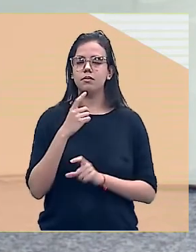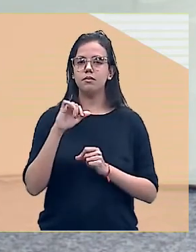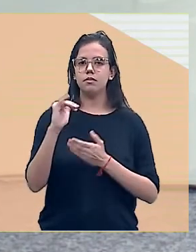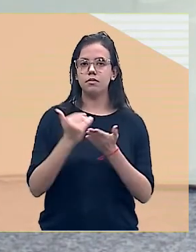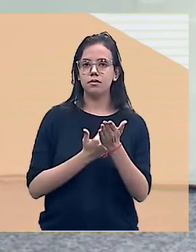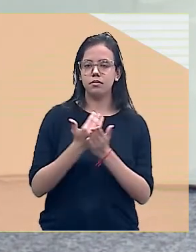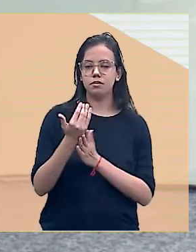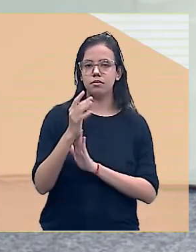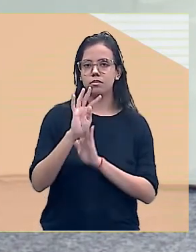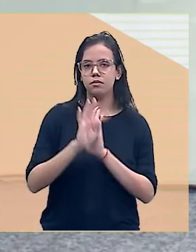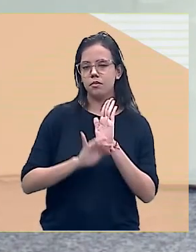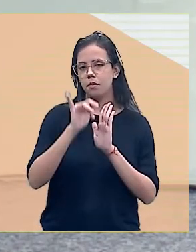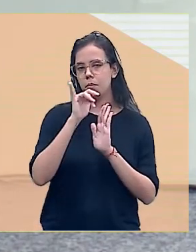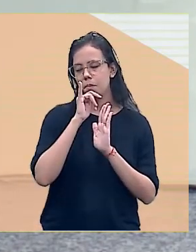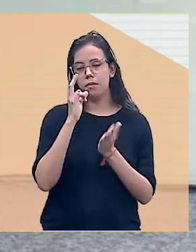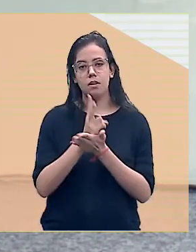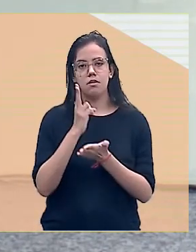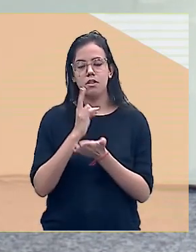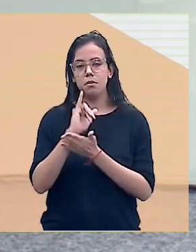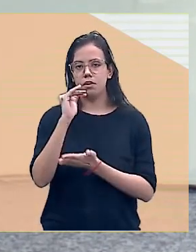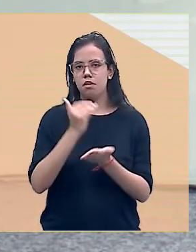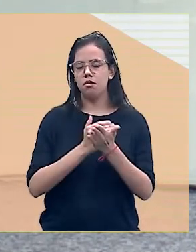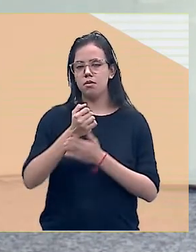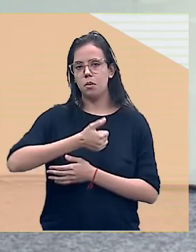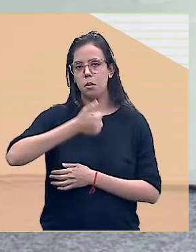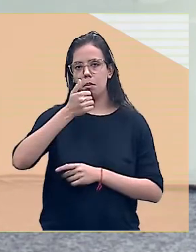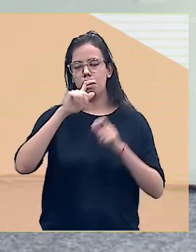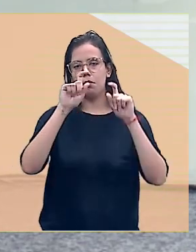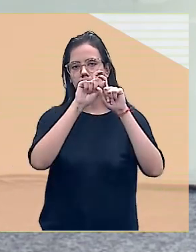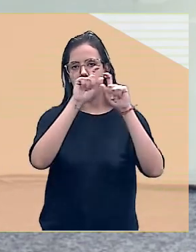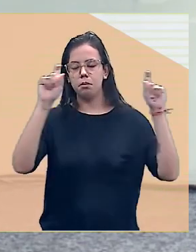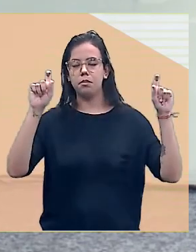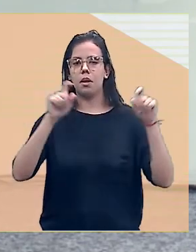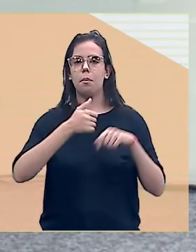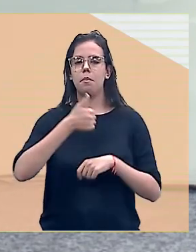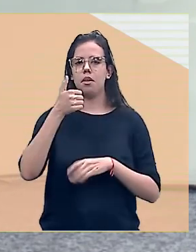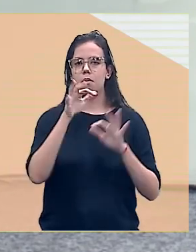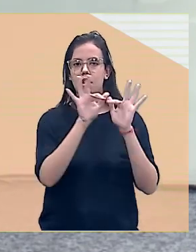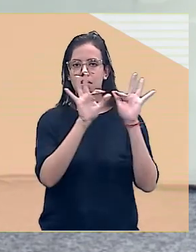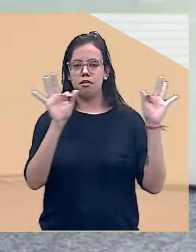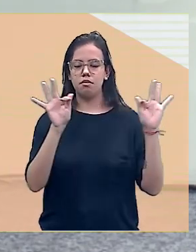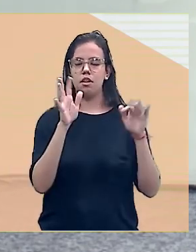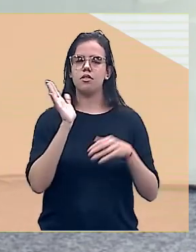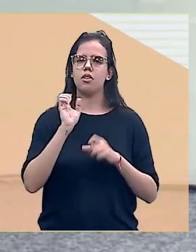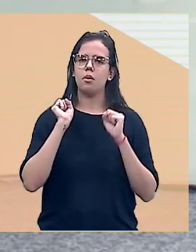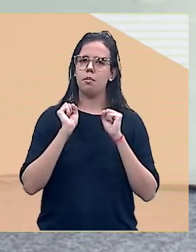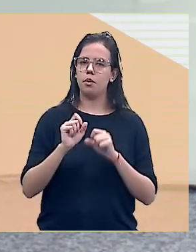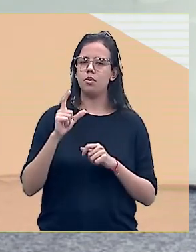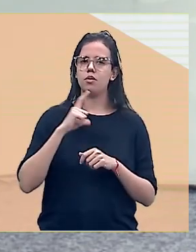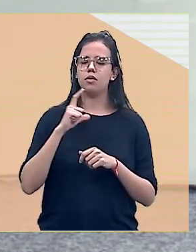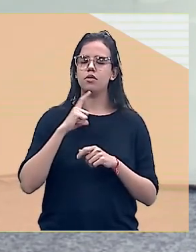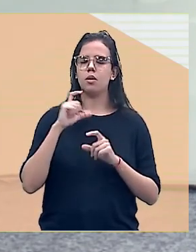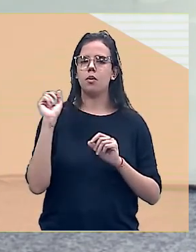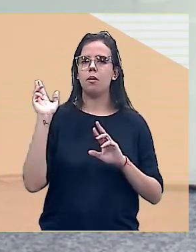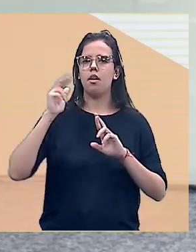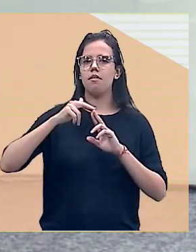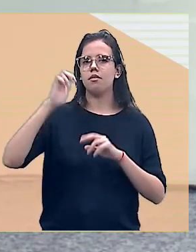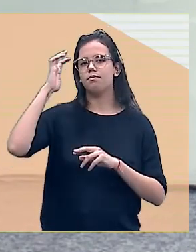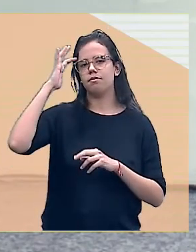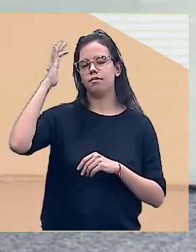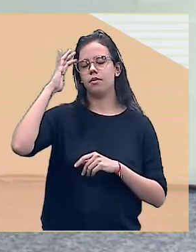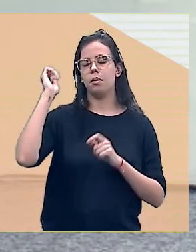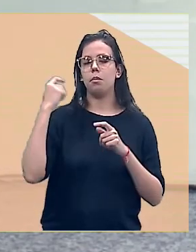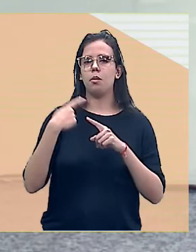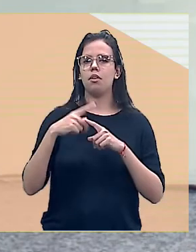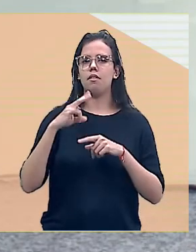iniciam um texto na introdução o primeiro período do teu parágrafo de introdução já pode ser um repertório lúdico ele vai